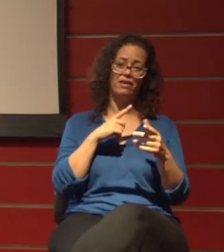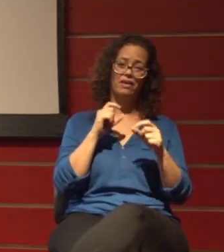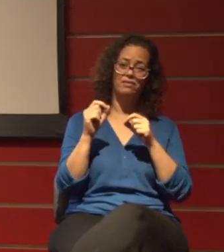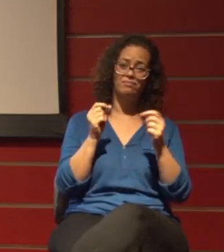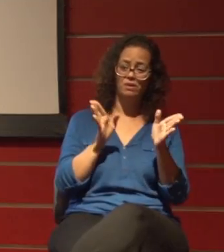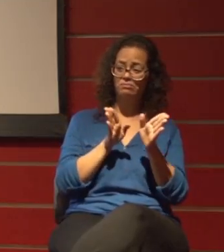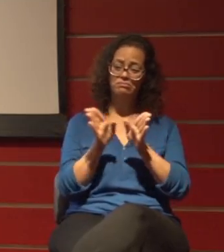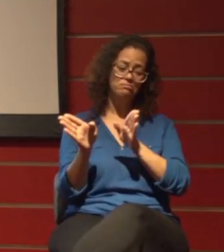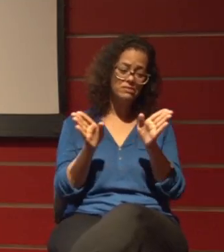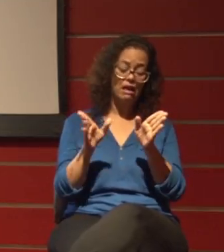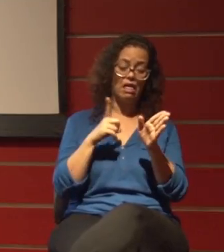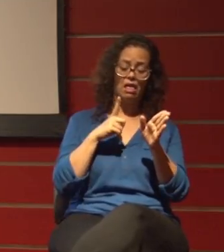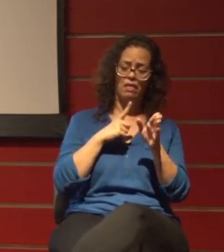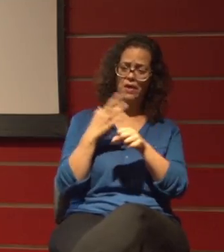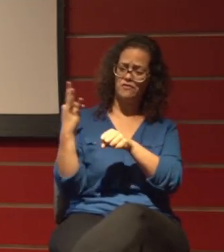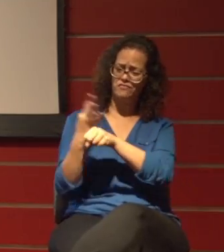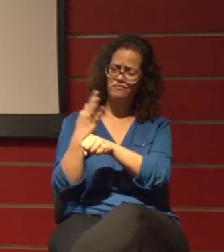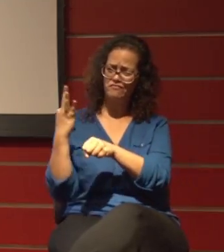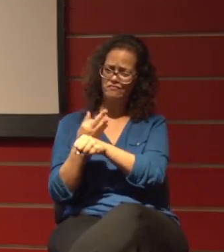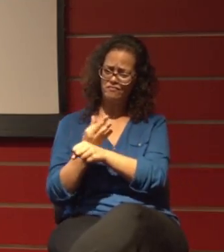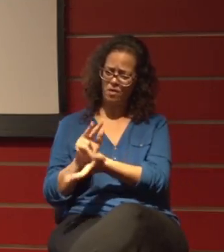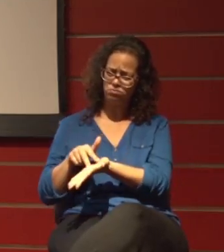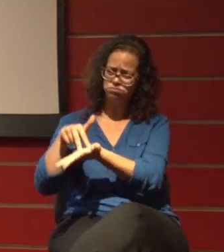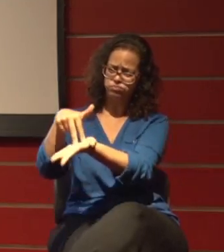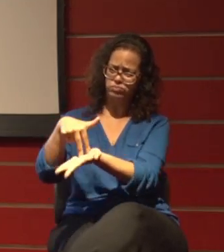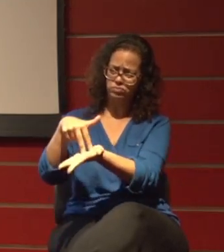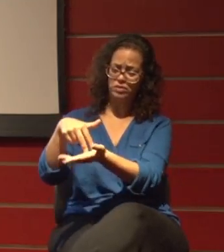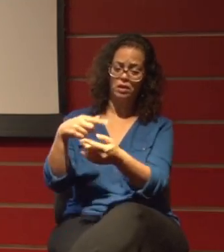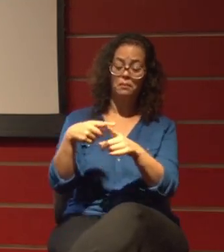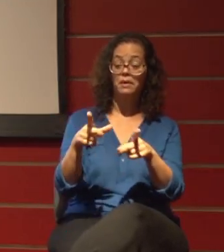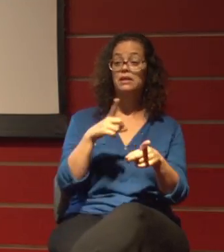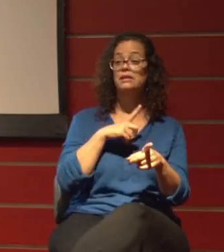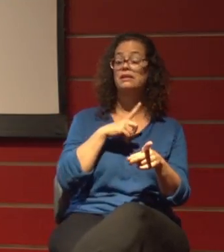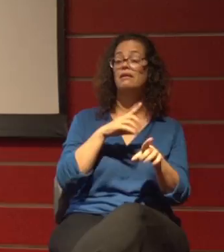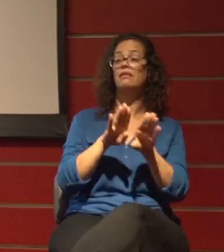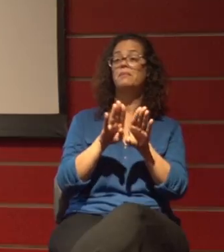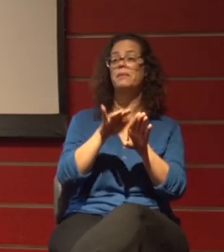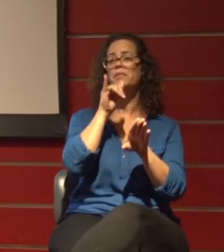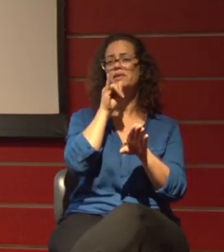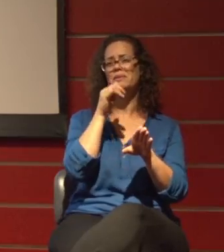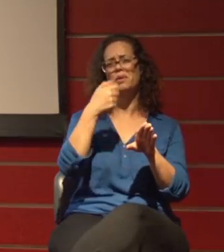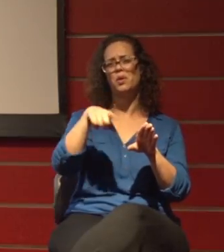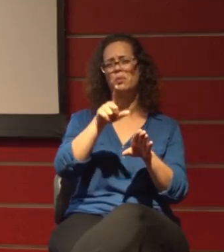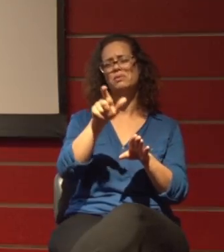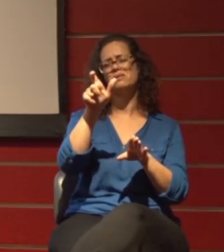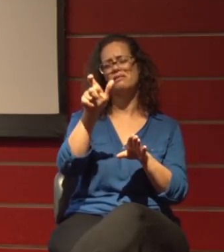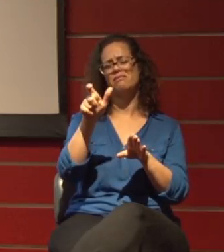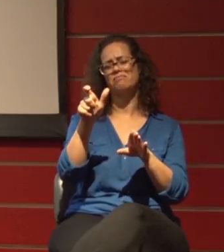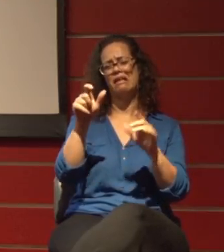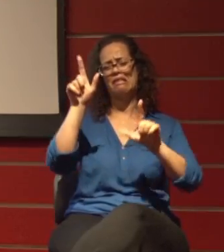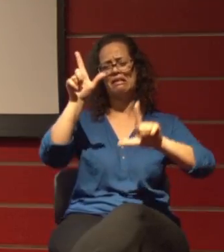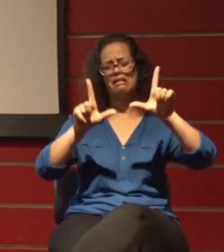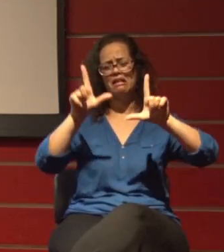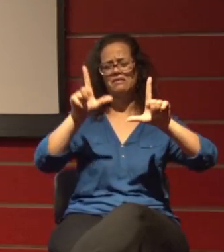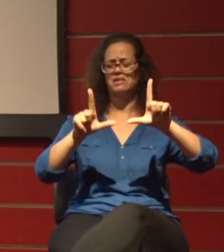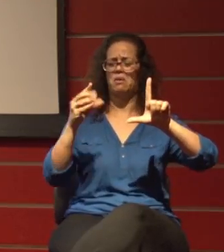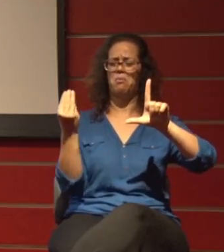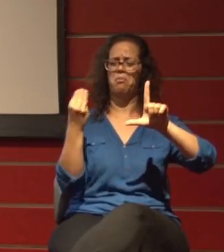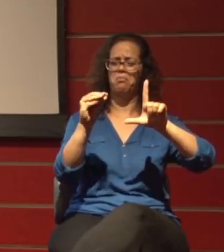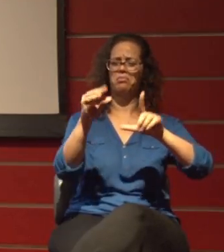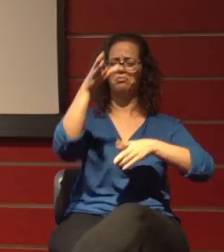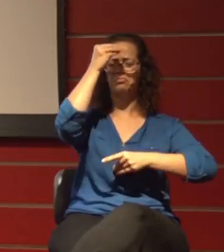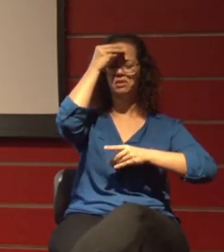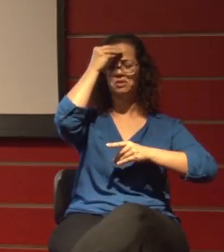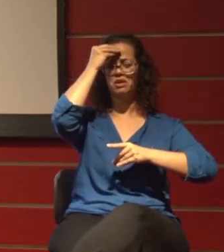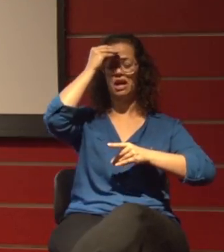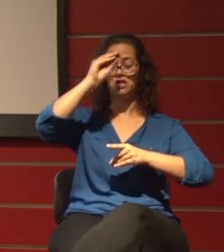resistência mas também teve esse lado de a gente não precisa mostrar mais um homem negro na TV não morrendo em frente uma